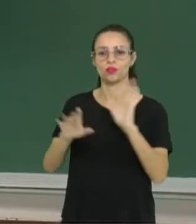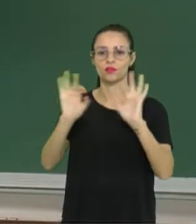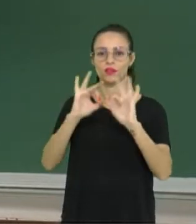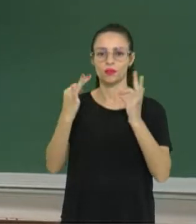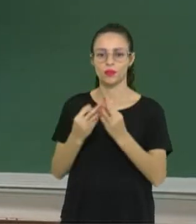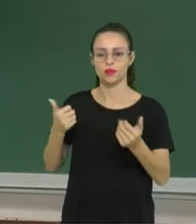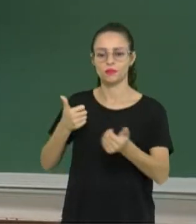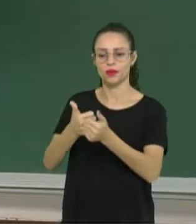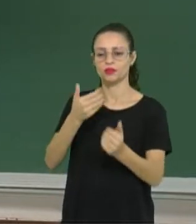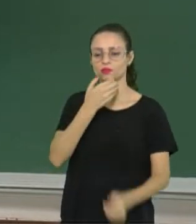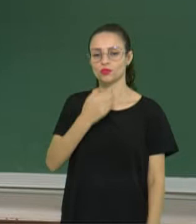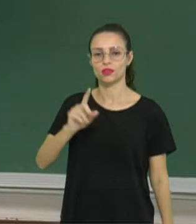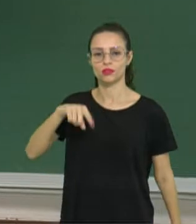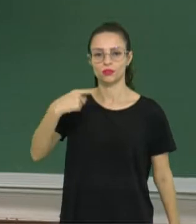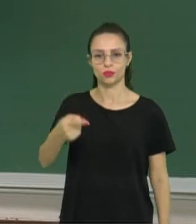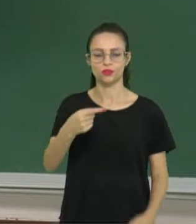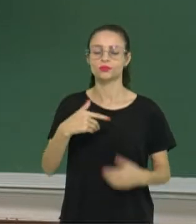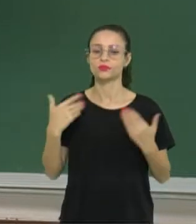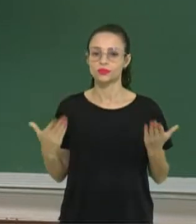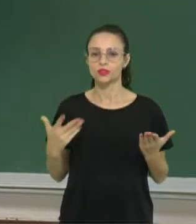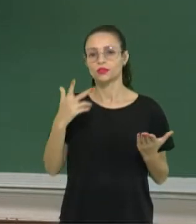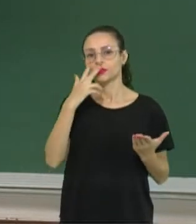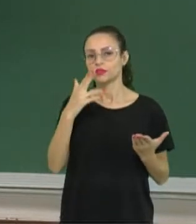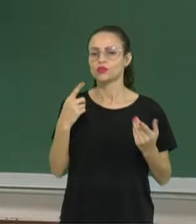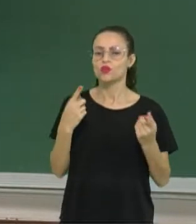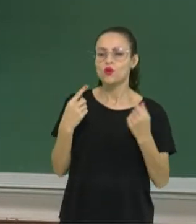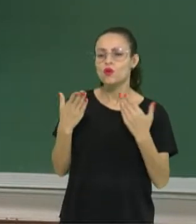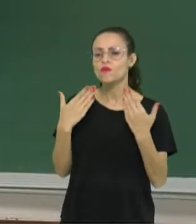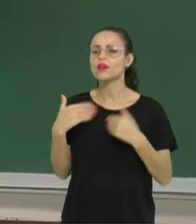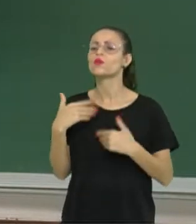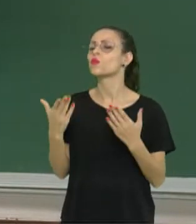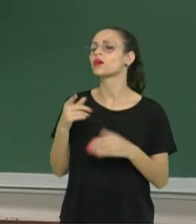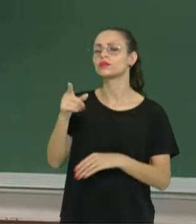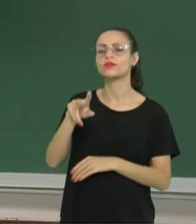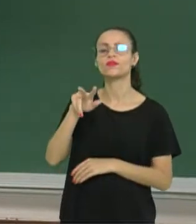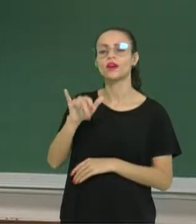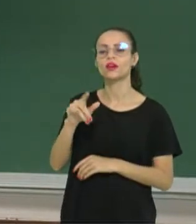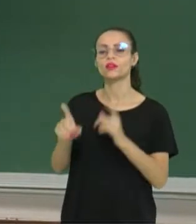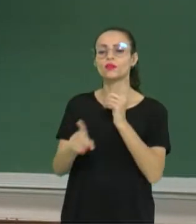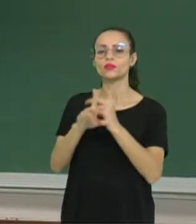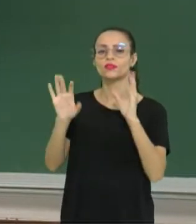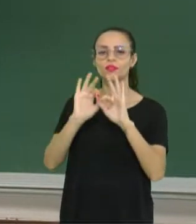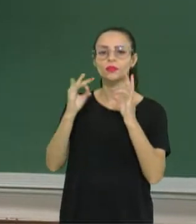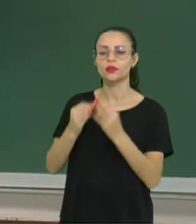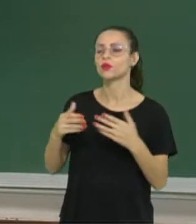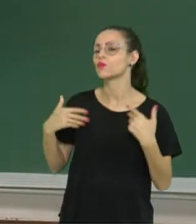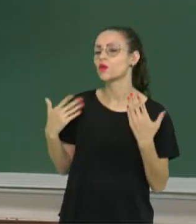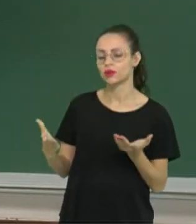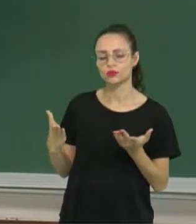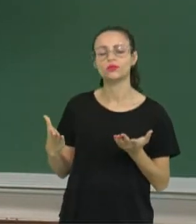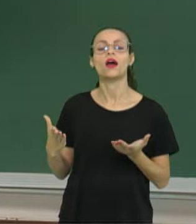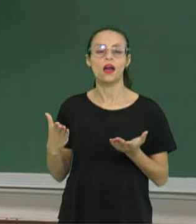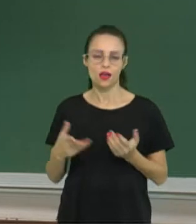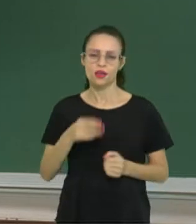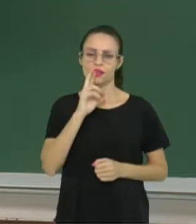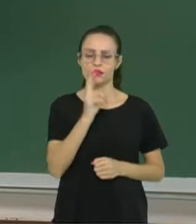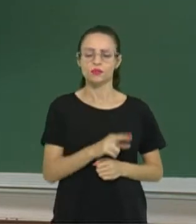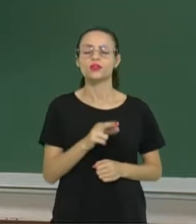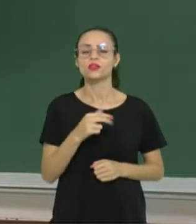Natal próximo, no próximo Natal. Talvez ali numa conversa, ah, quando que você vai ver os seus parentes? Quando você vai ver a sua família?